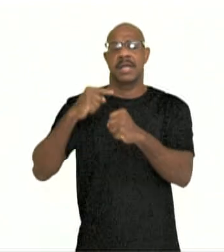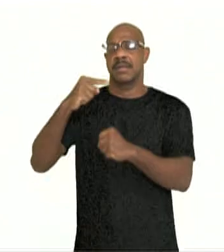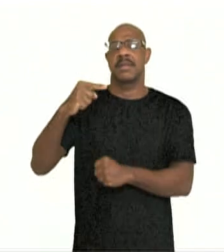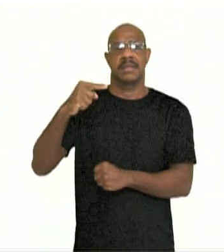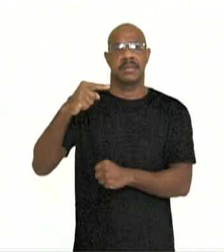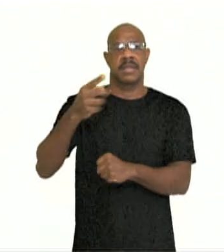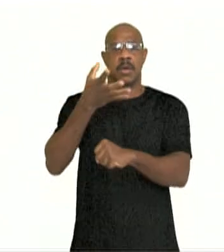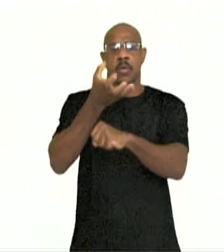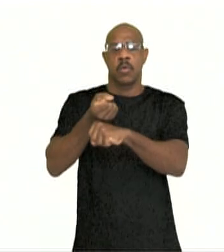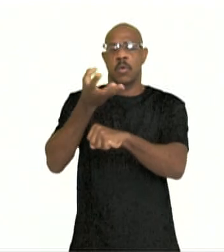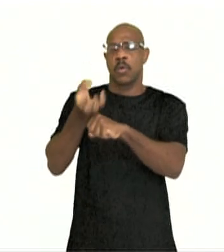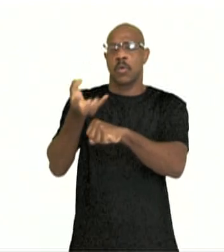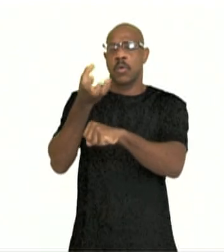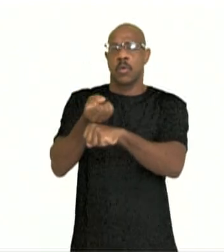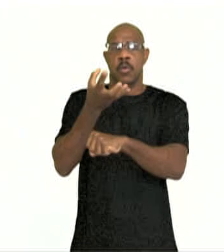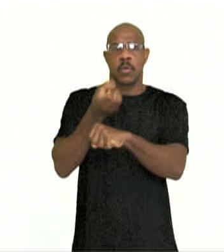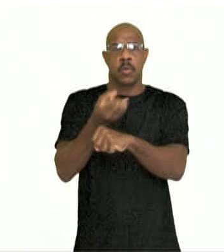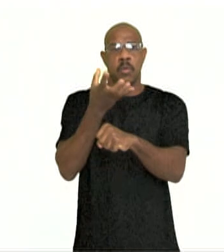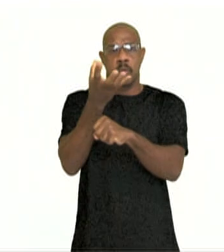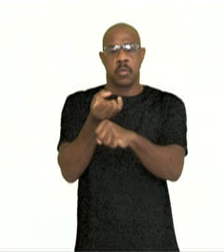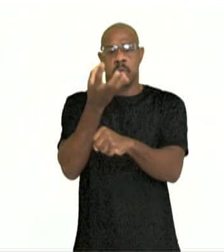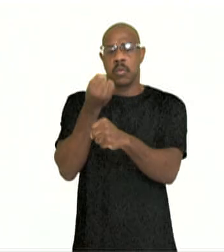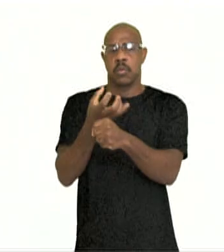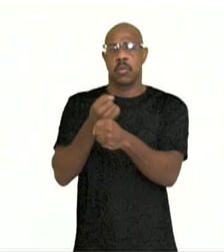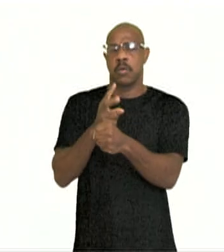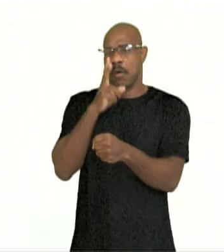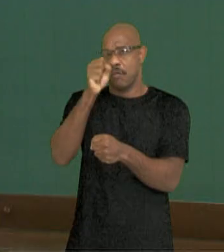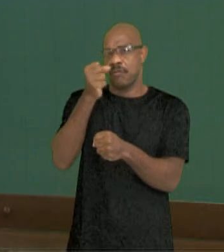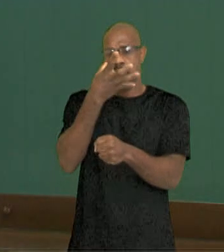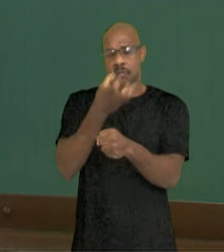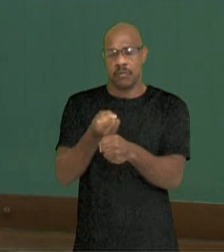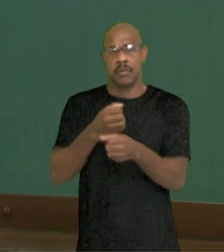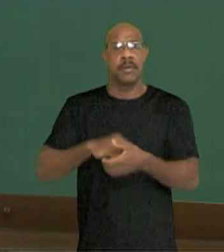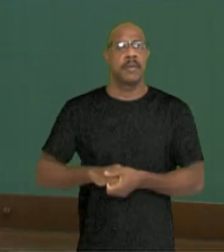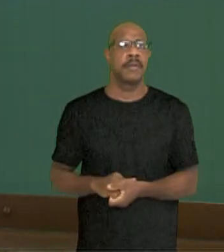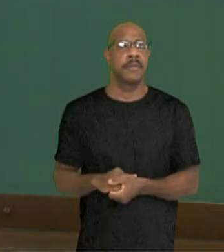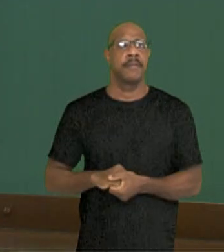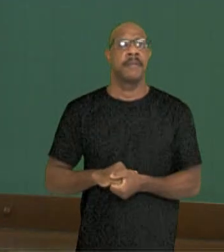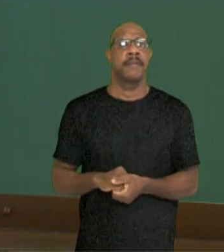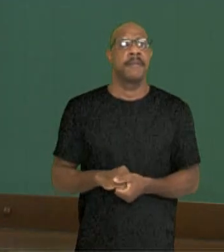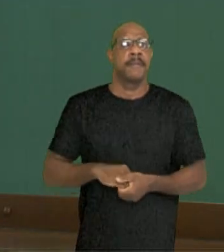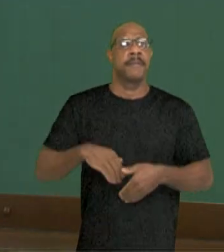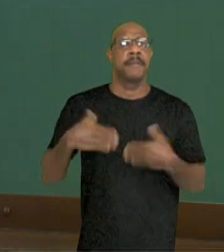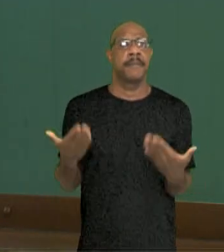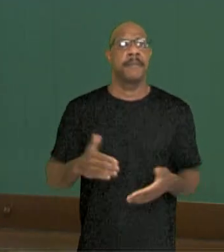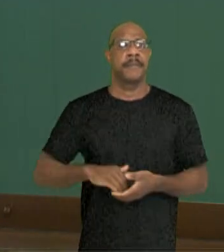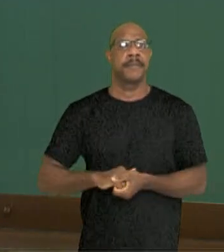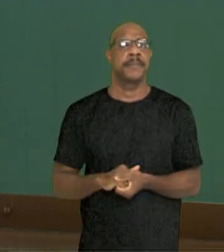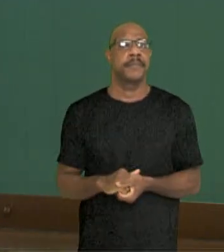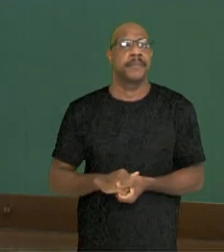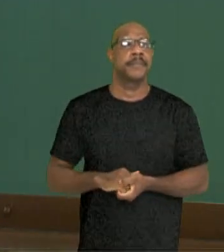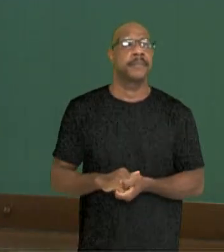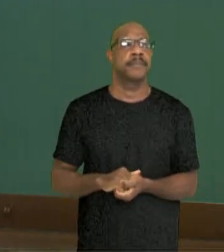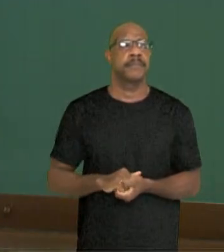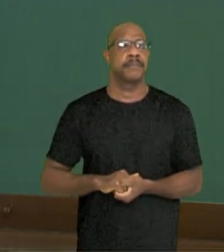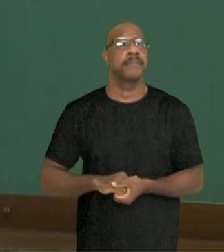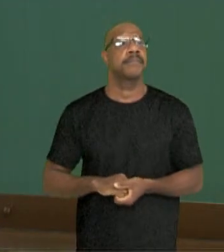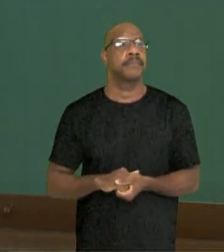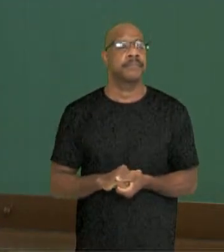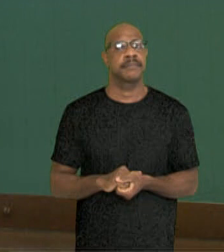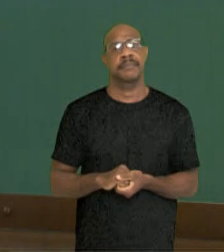os elétrons mais fortemente para si. Haha, vamos lá, professor. O senhor está se perdendo